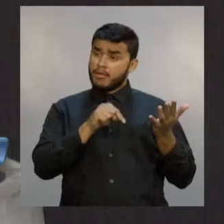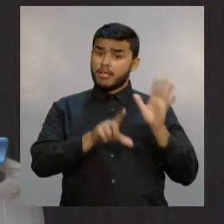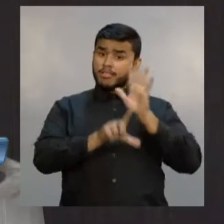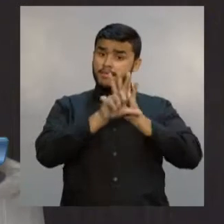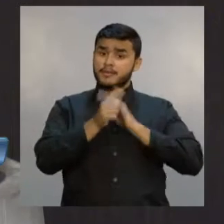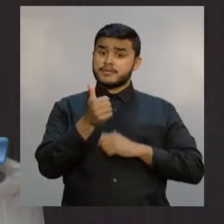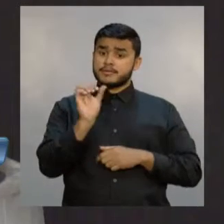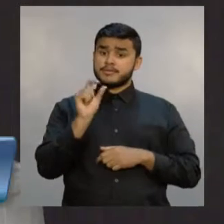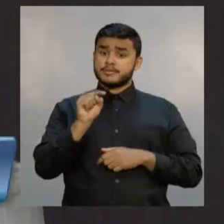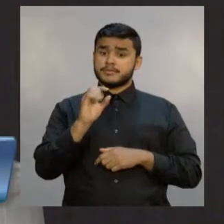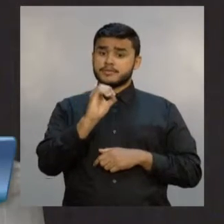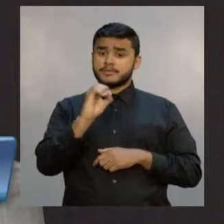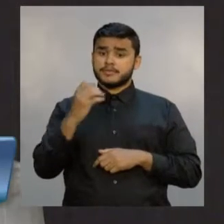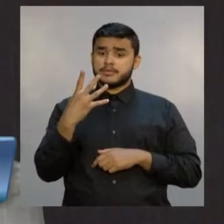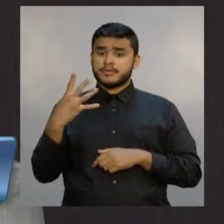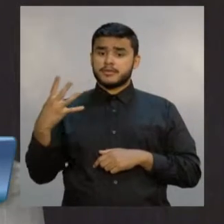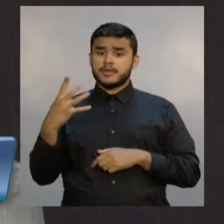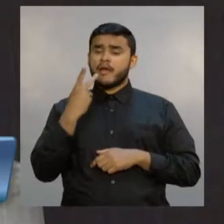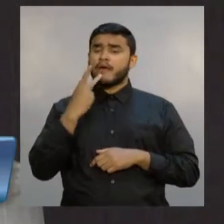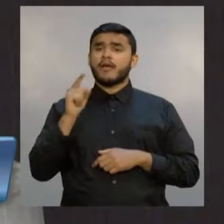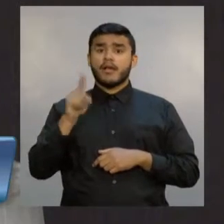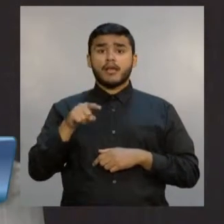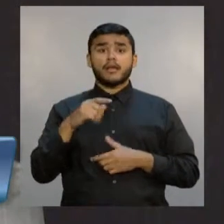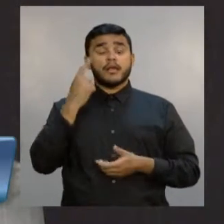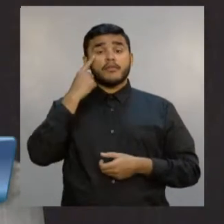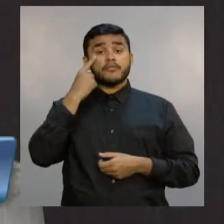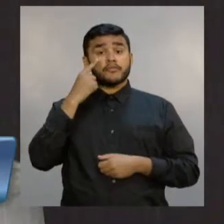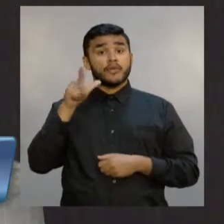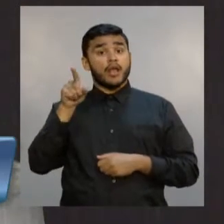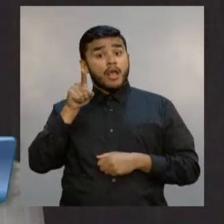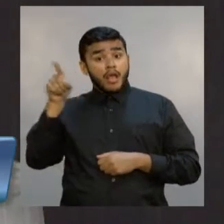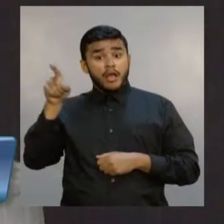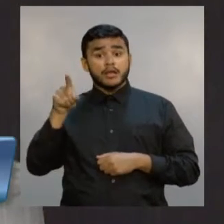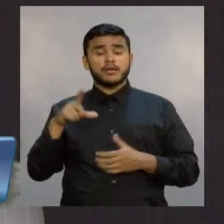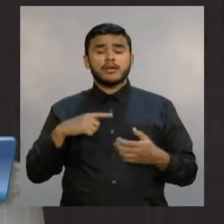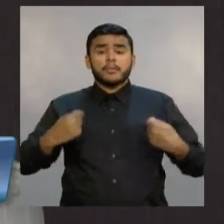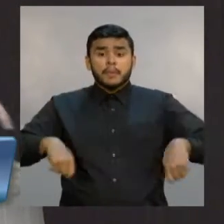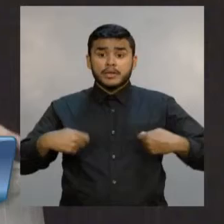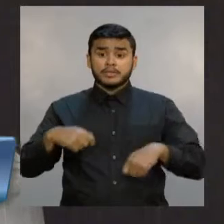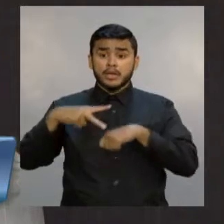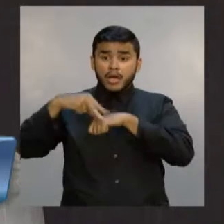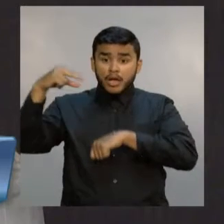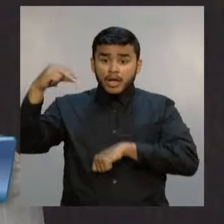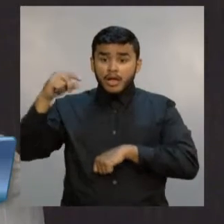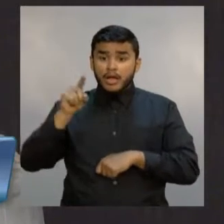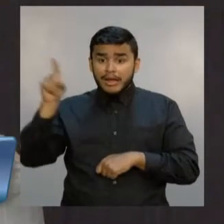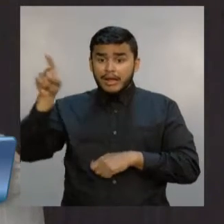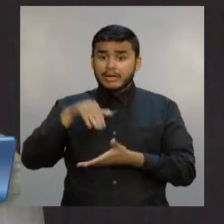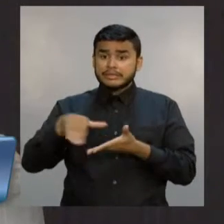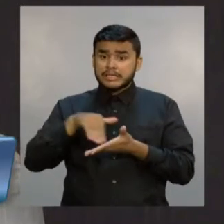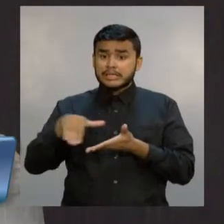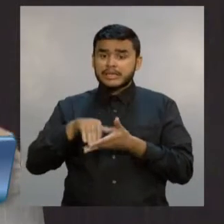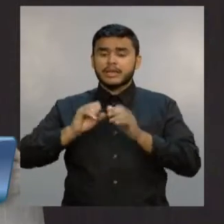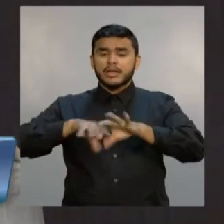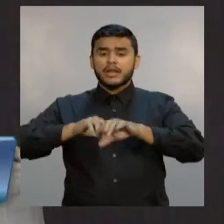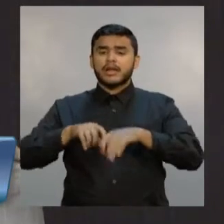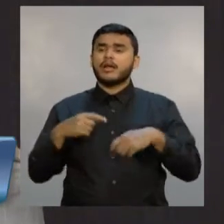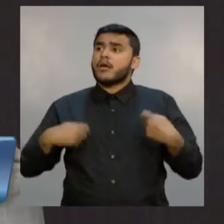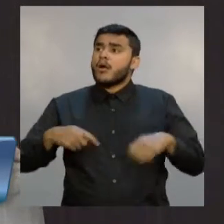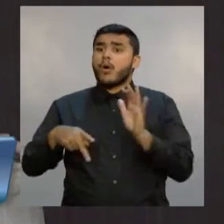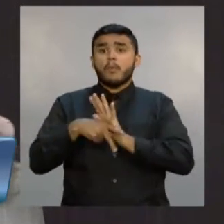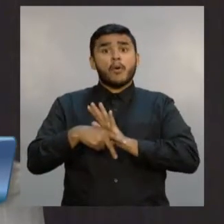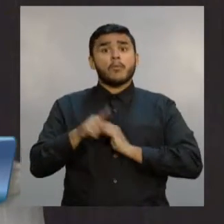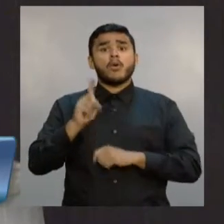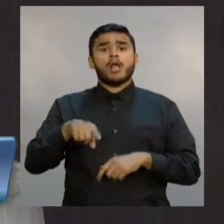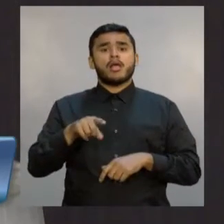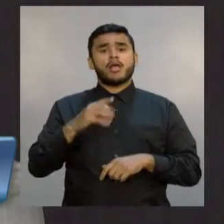um desafio à Secretaria de Educação do Estado do Ceará, que cumpra a Lei 16.044 de 2016, que é a lei da Semana